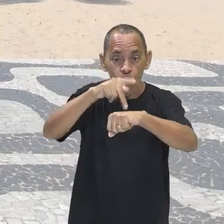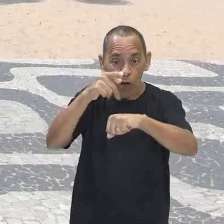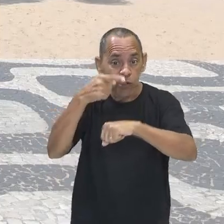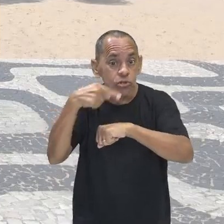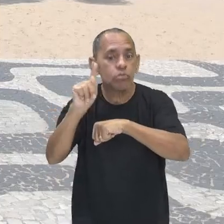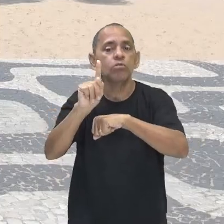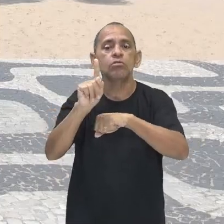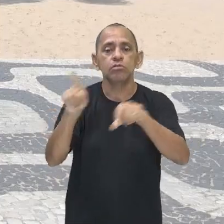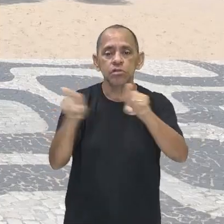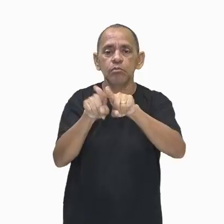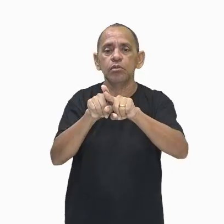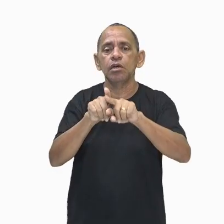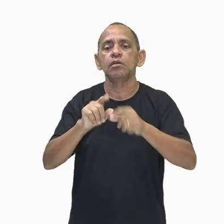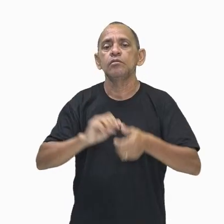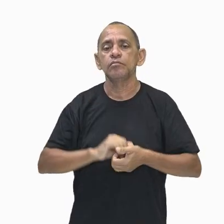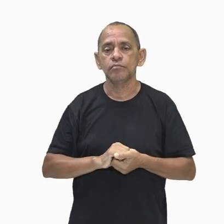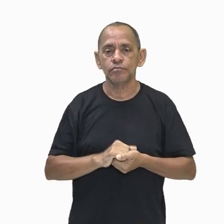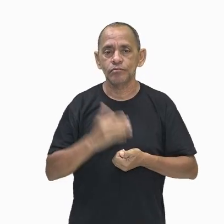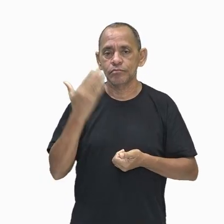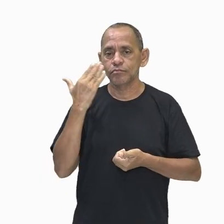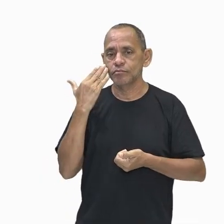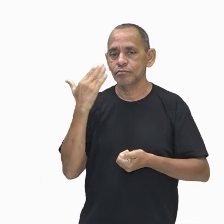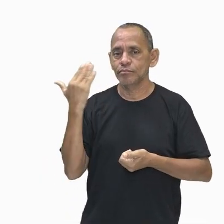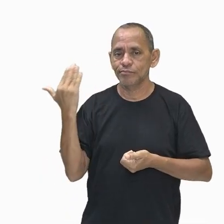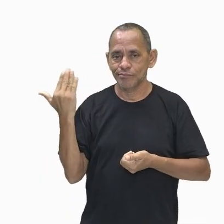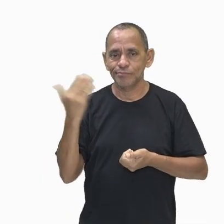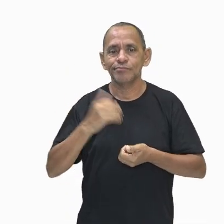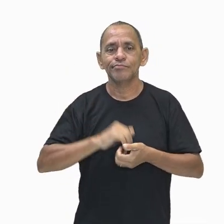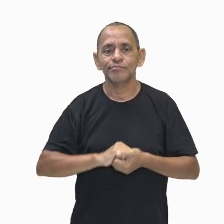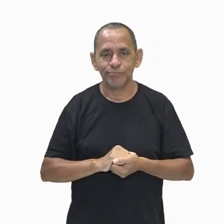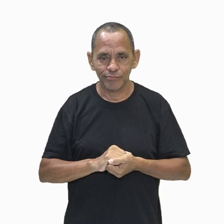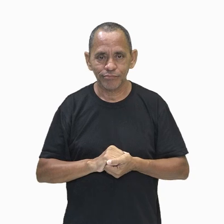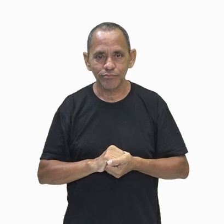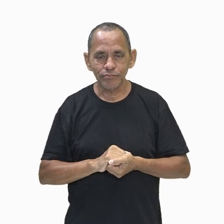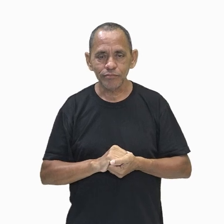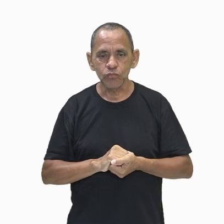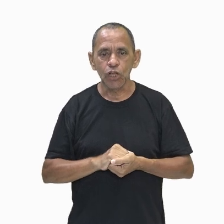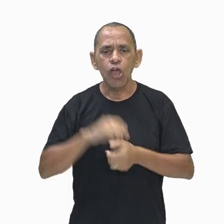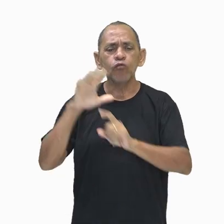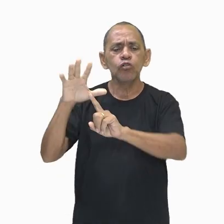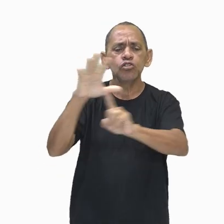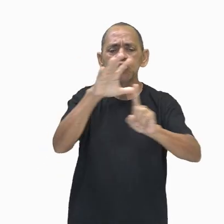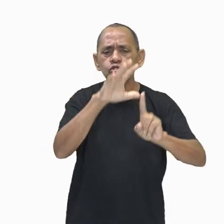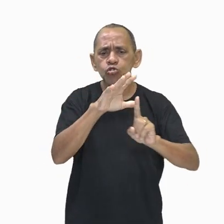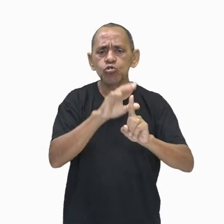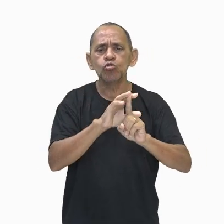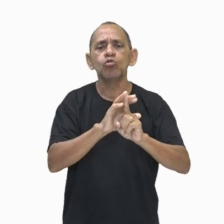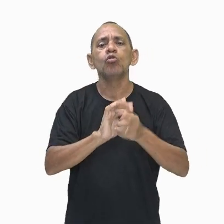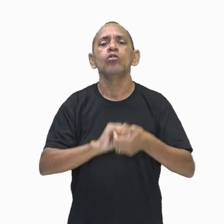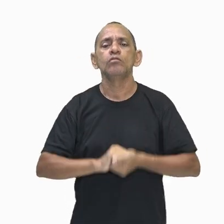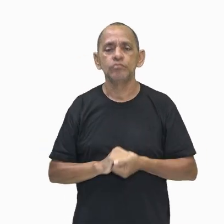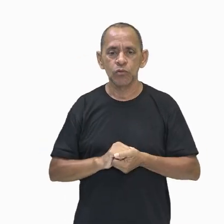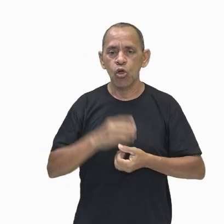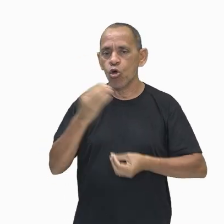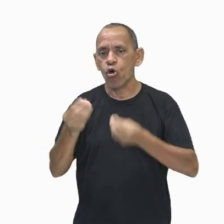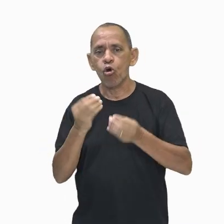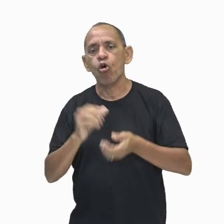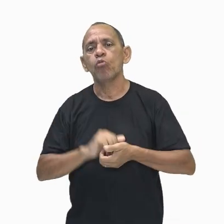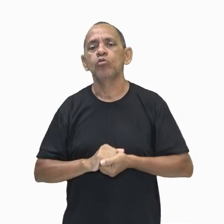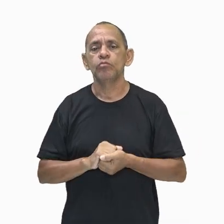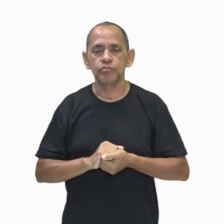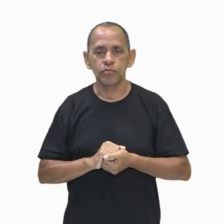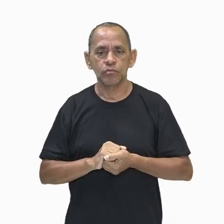aí temos a influência internacional da Bossa Nova. A Bossa Nova extrapolou as fronteiras geográficas do Brasil,